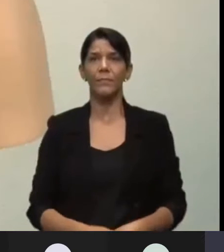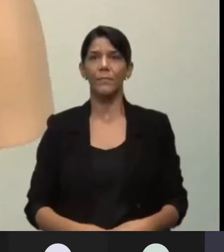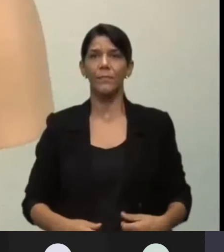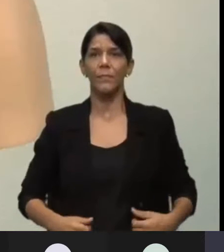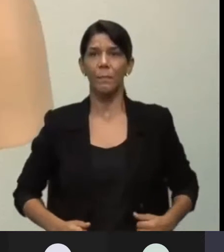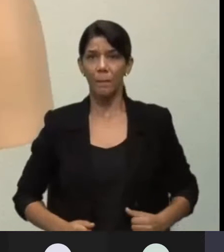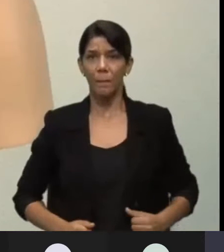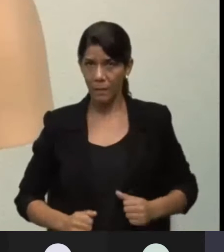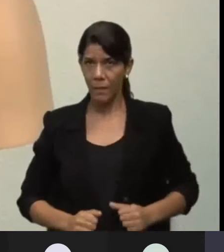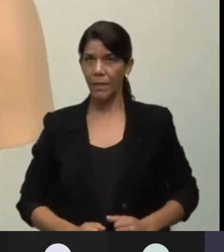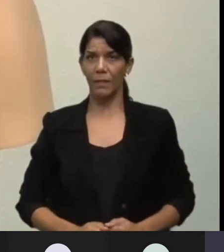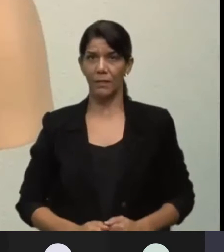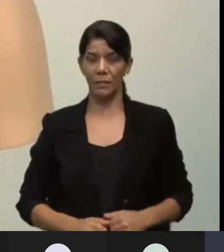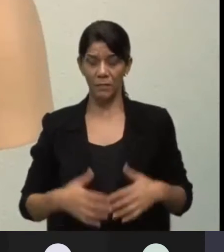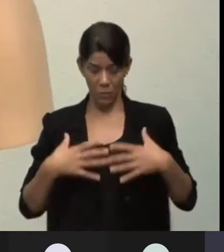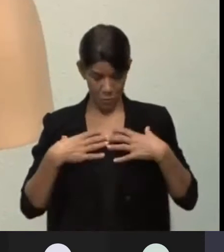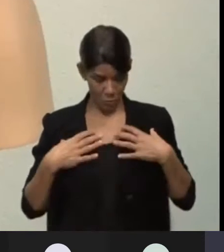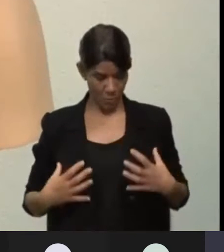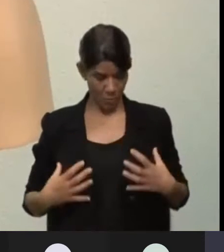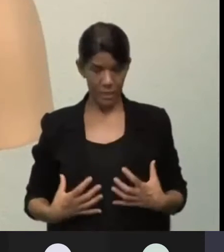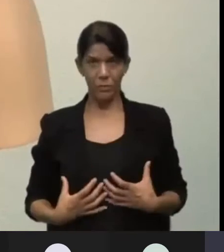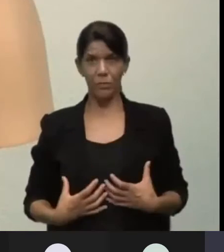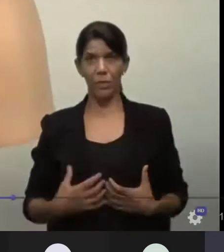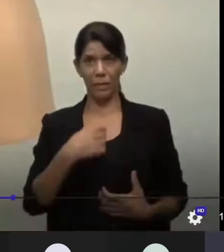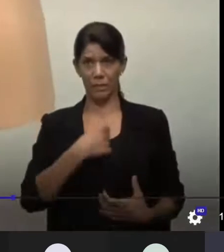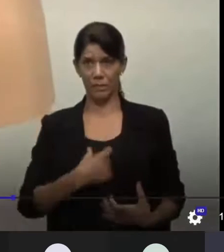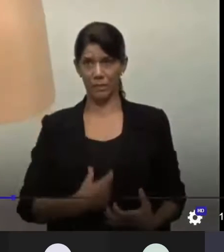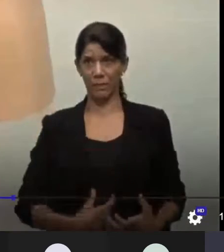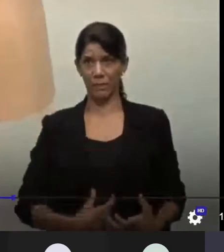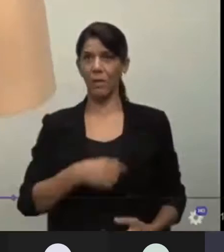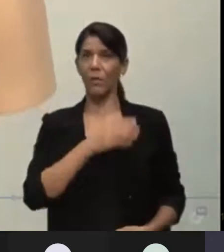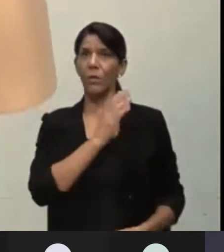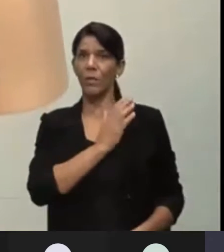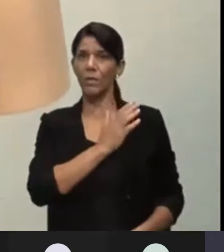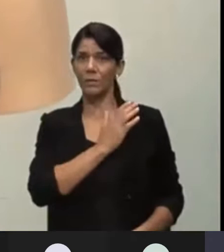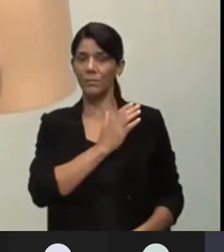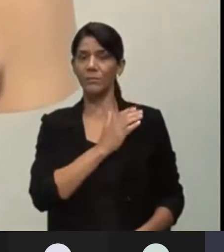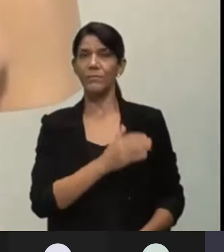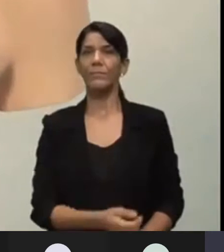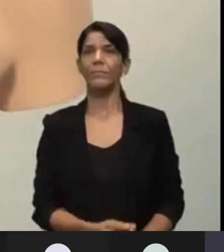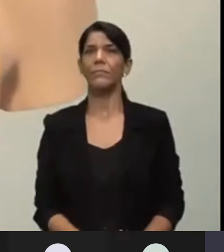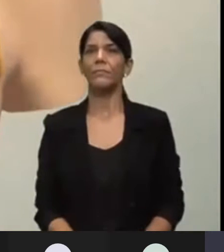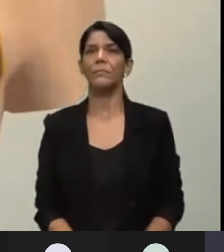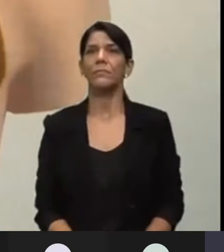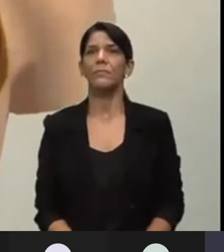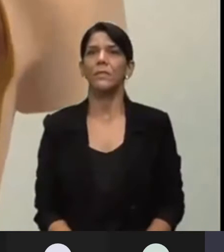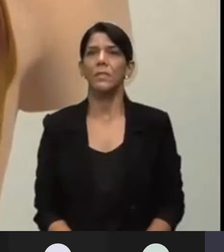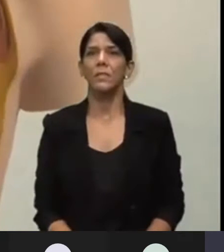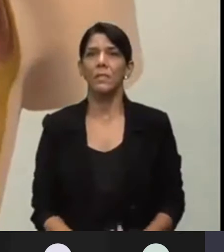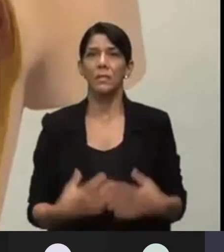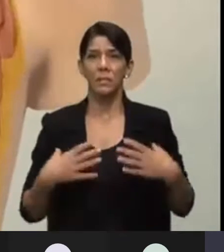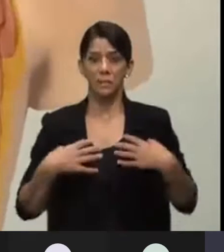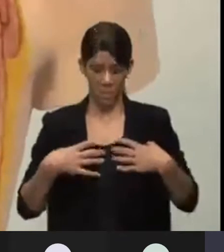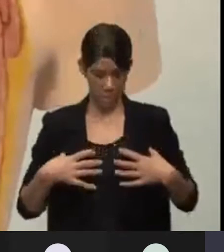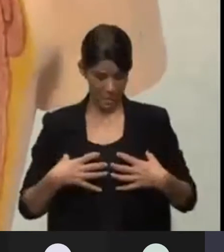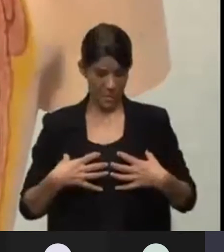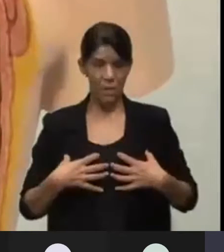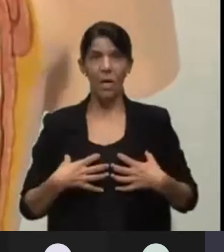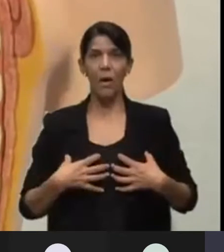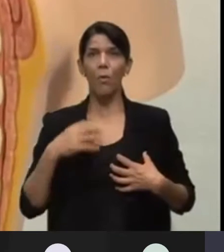temos aí o coração localizado no mediastino, como eu falei, dentro da caixa torácica, né? Removendo aí os pulmões para a